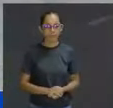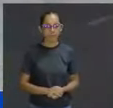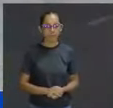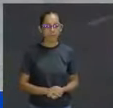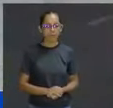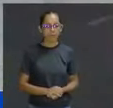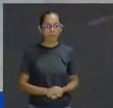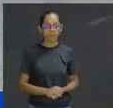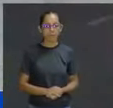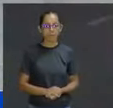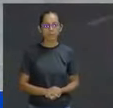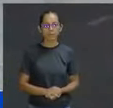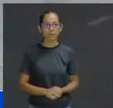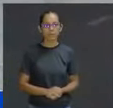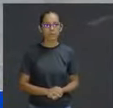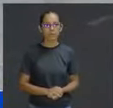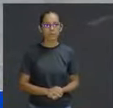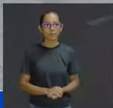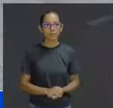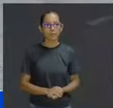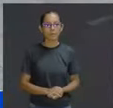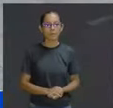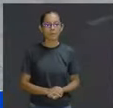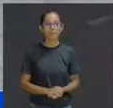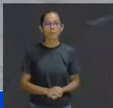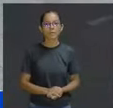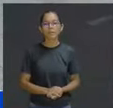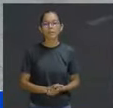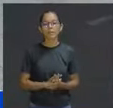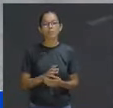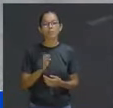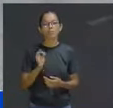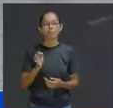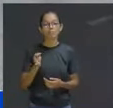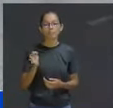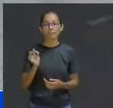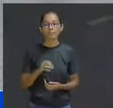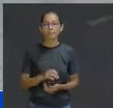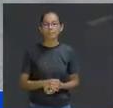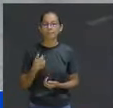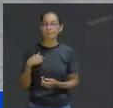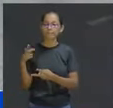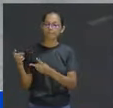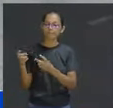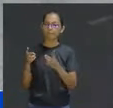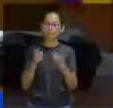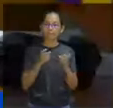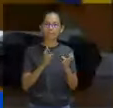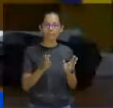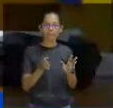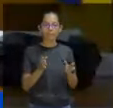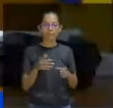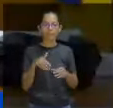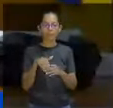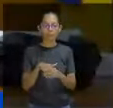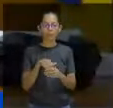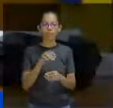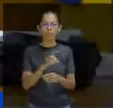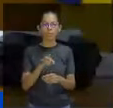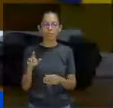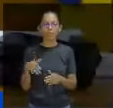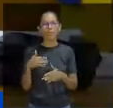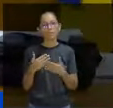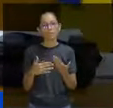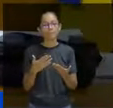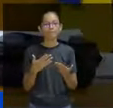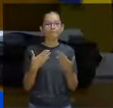Imagem ampla do plenário. As ponderações do doutor Paulo Madeira, do nosso corregedor e de Vossa Excelência também, eu vejo como é que nós vamos comunicar isso lá para o